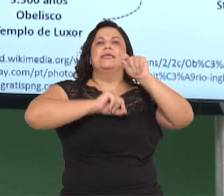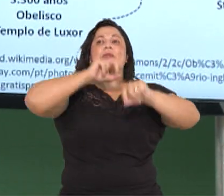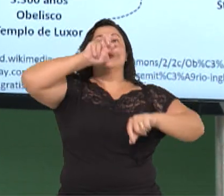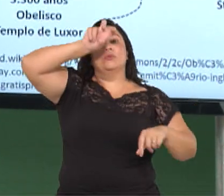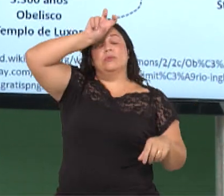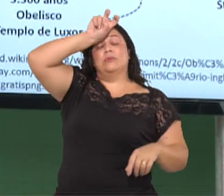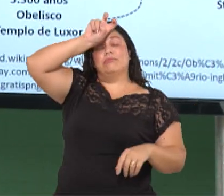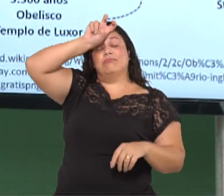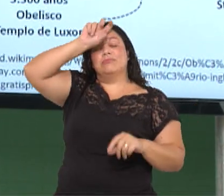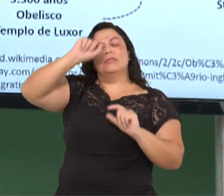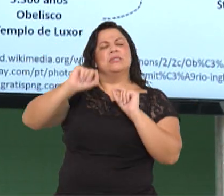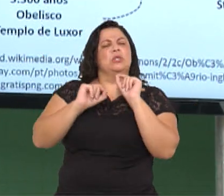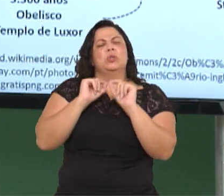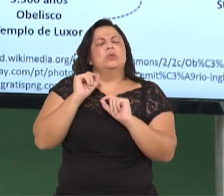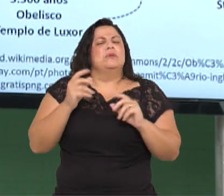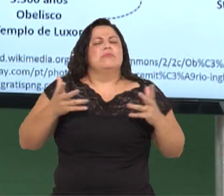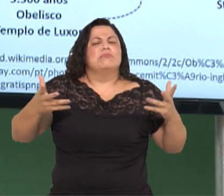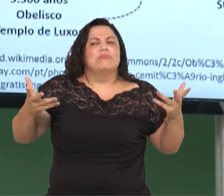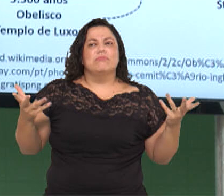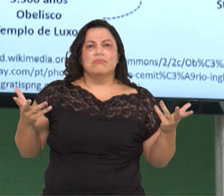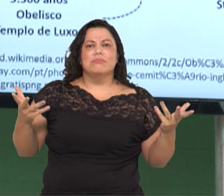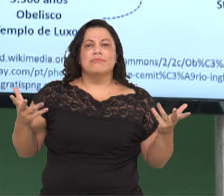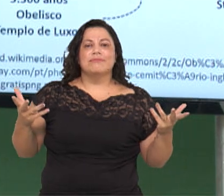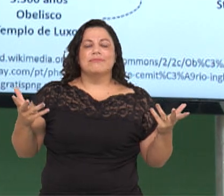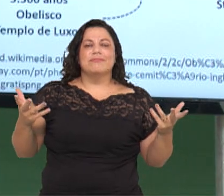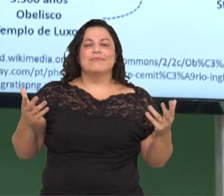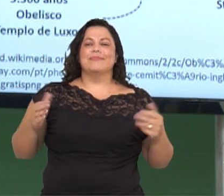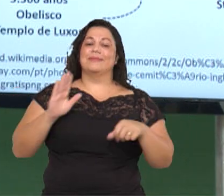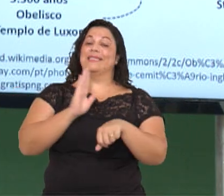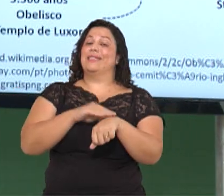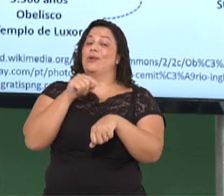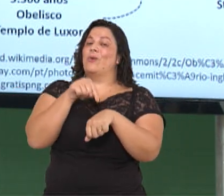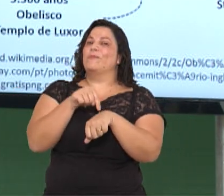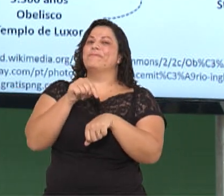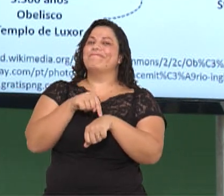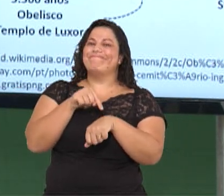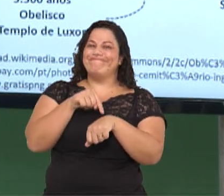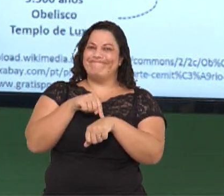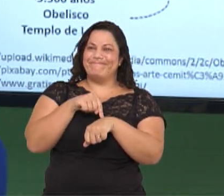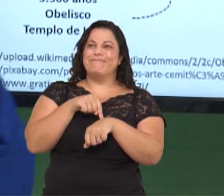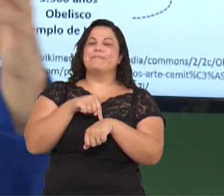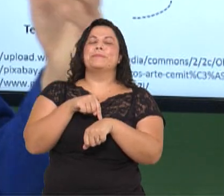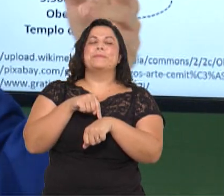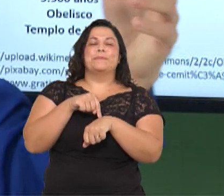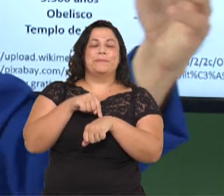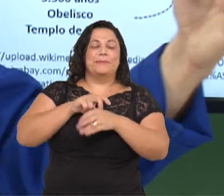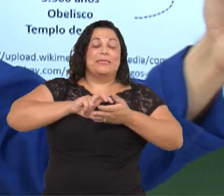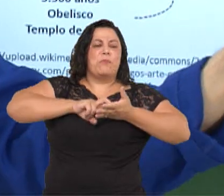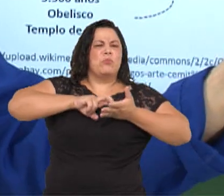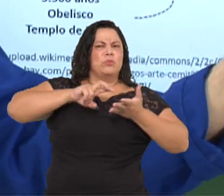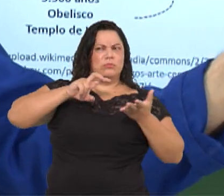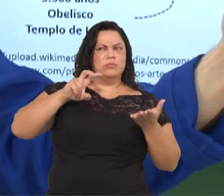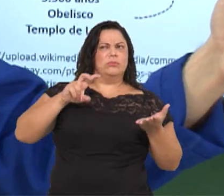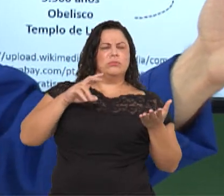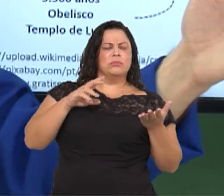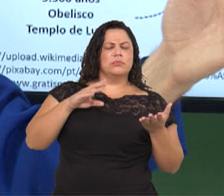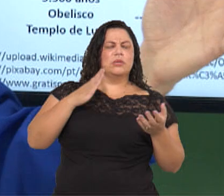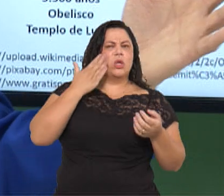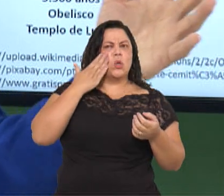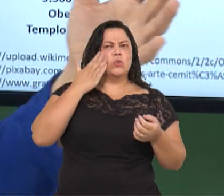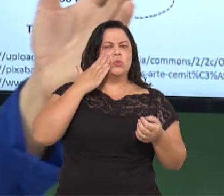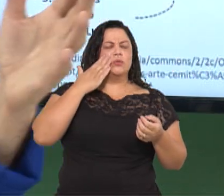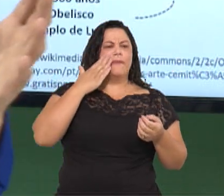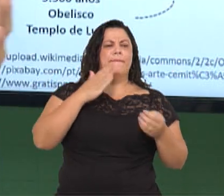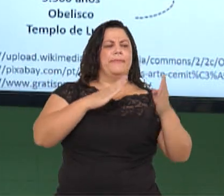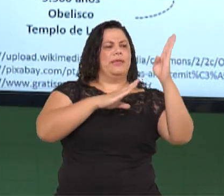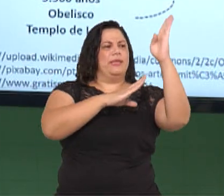egípcios desse obelisco? Contagem do tempo. Quando eu sabia que era muito cedo, que era de dia, e ia